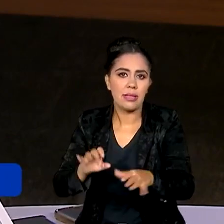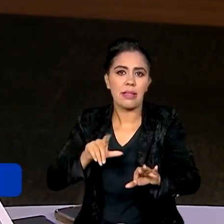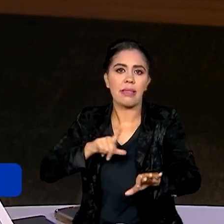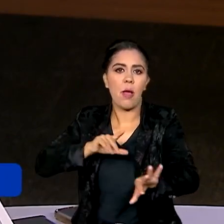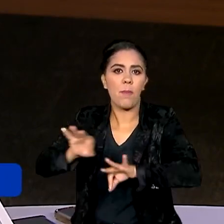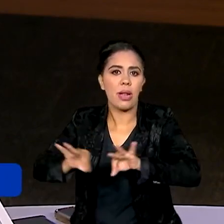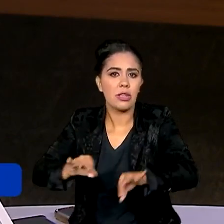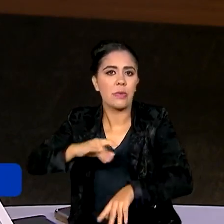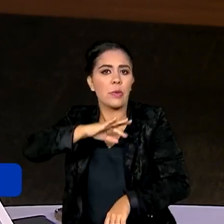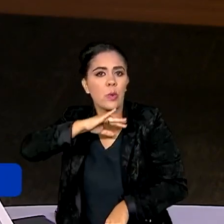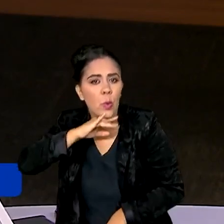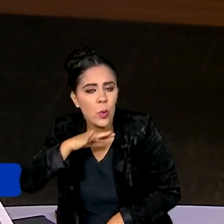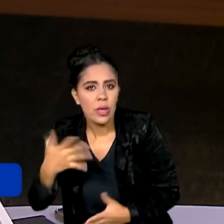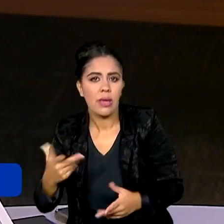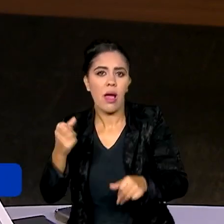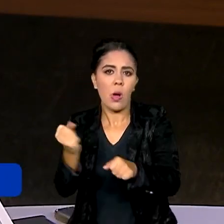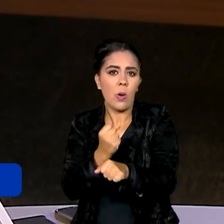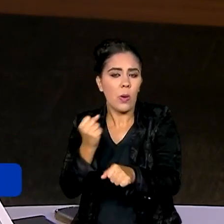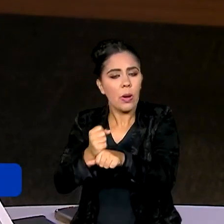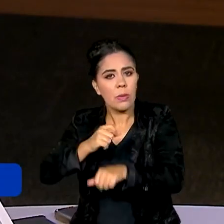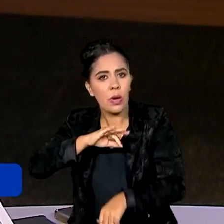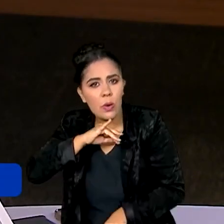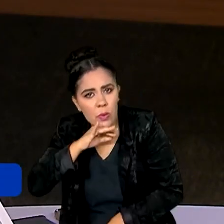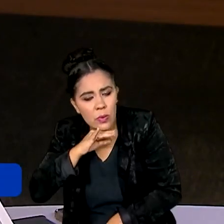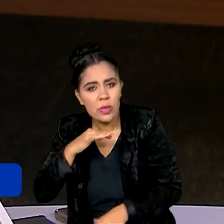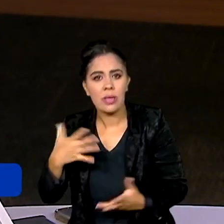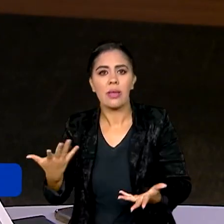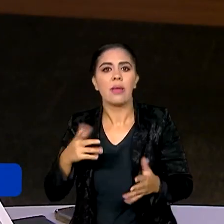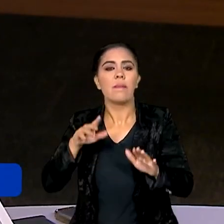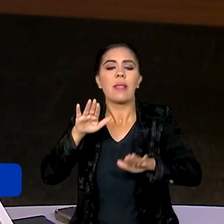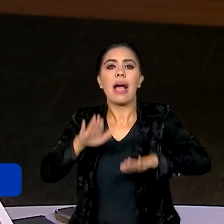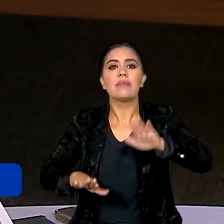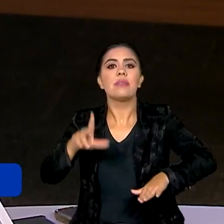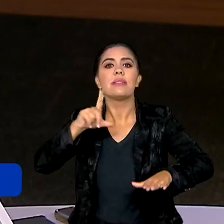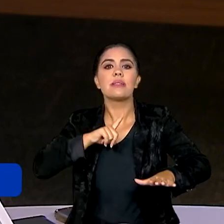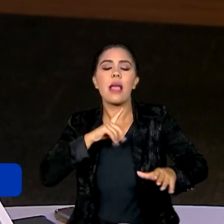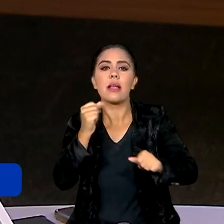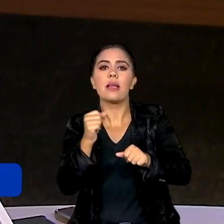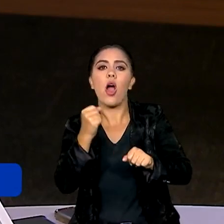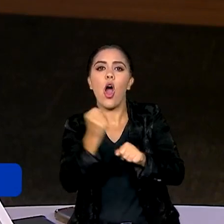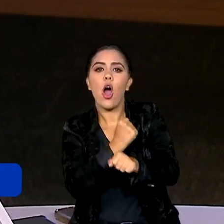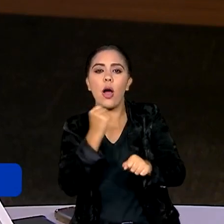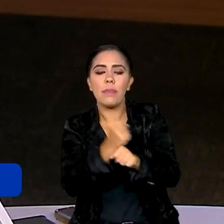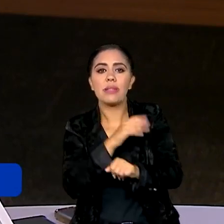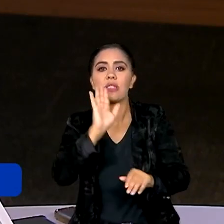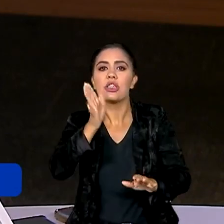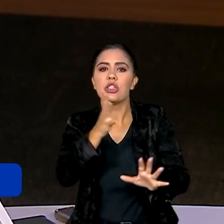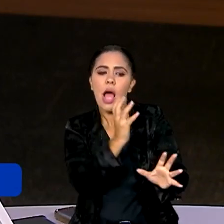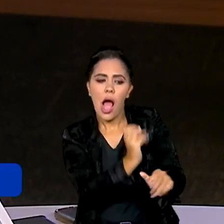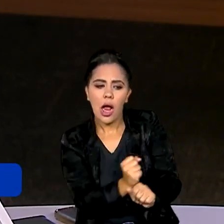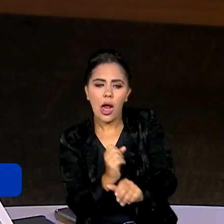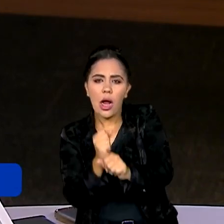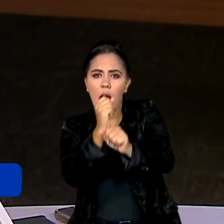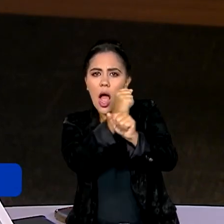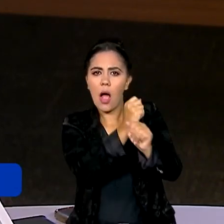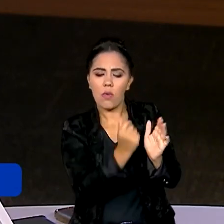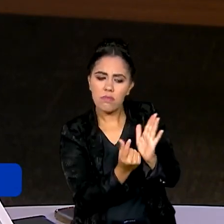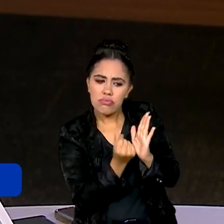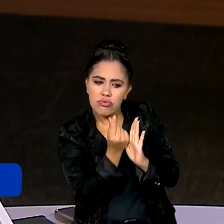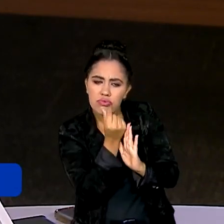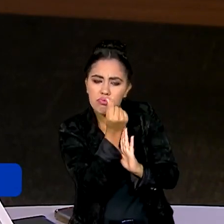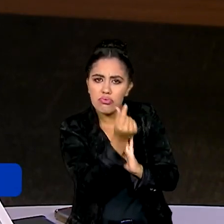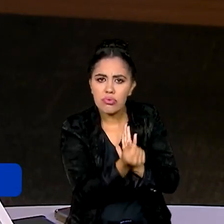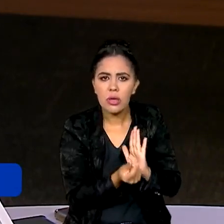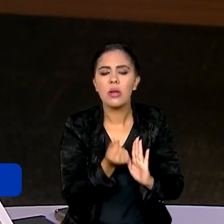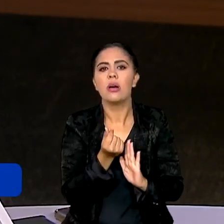mal, às vezes uma obra que a margem de lucro já foi calculada e legitimada pelos órgãos de controle